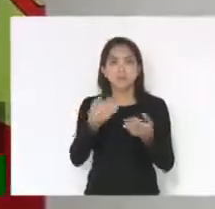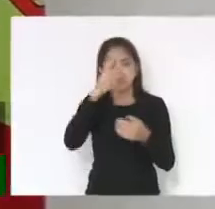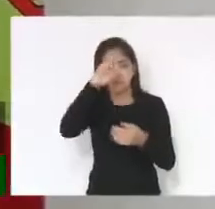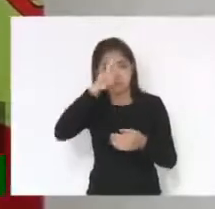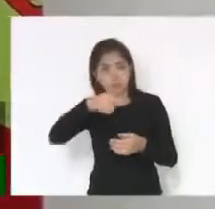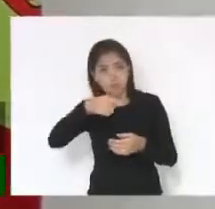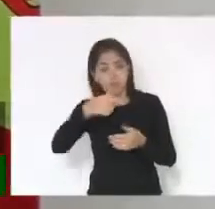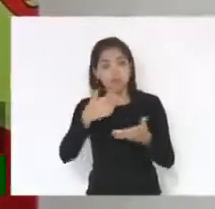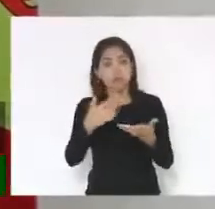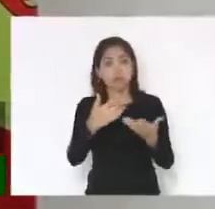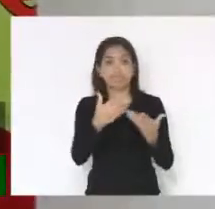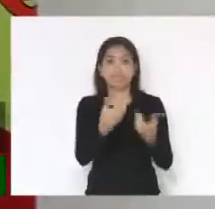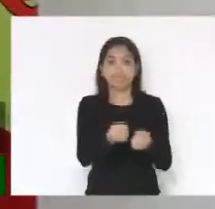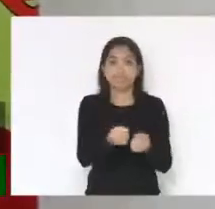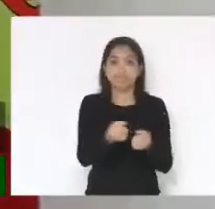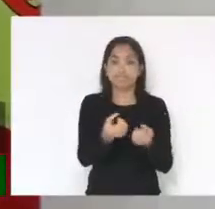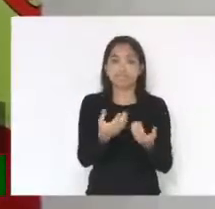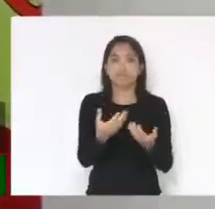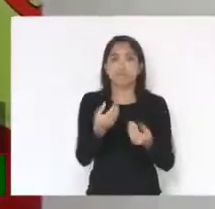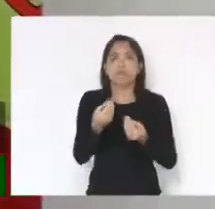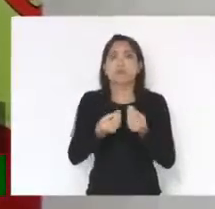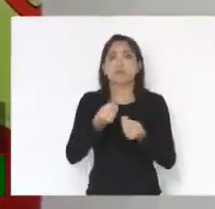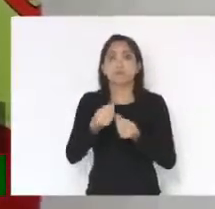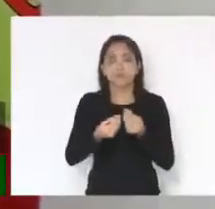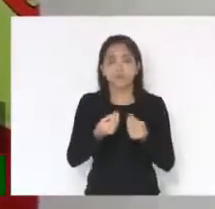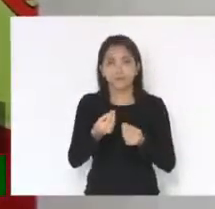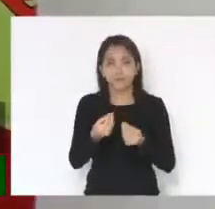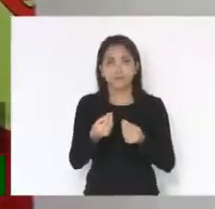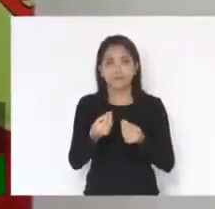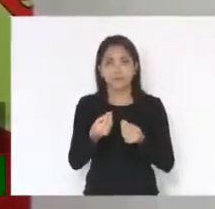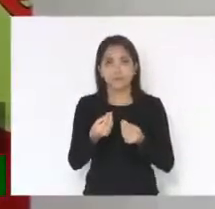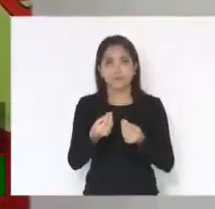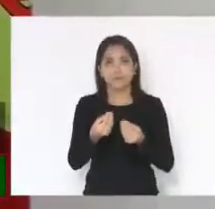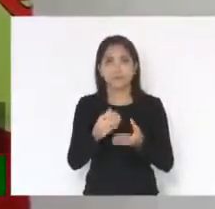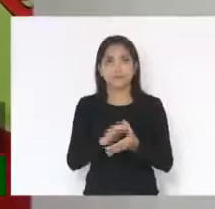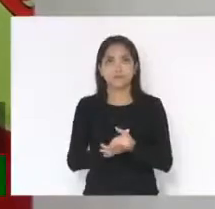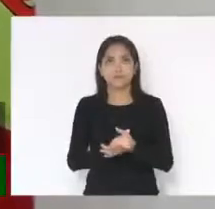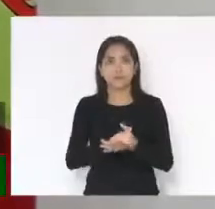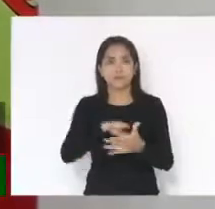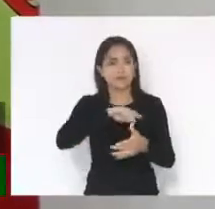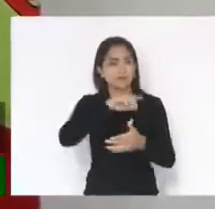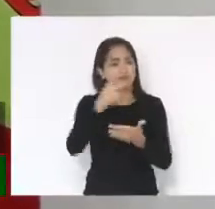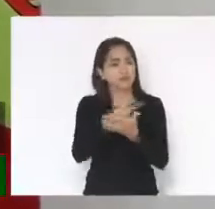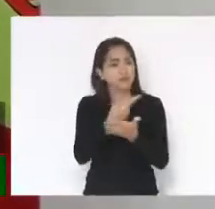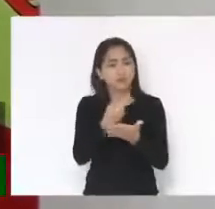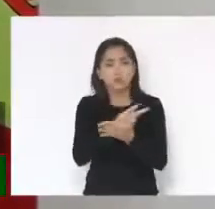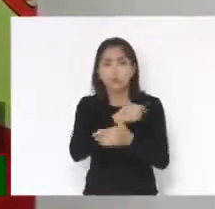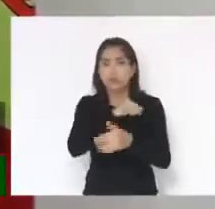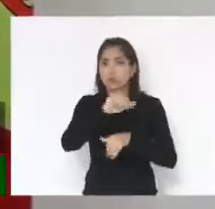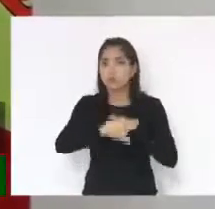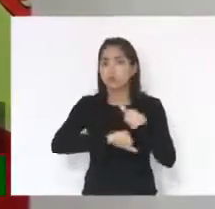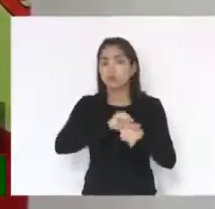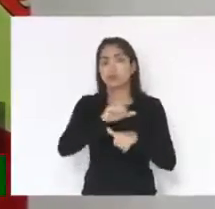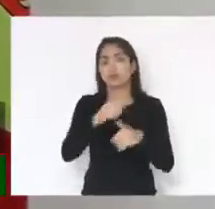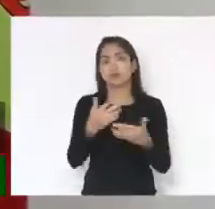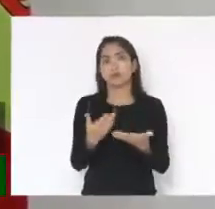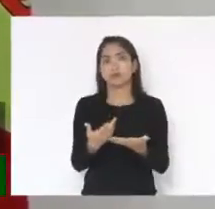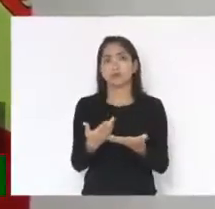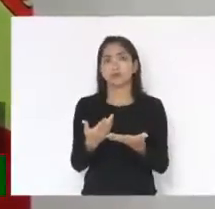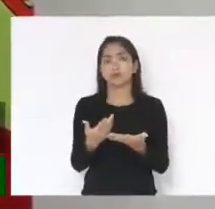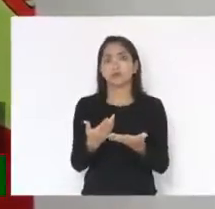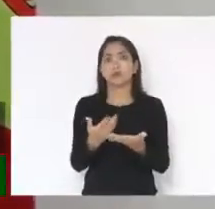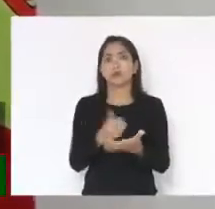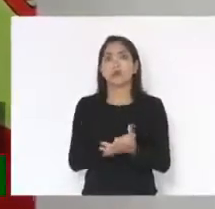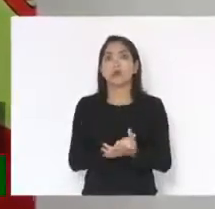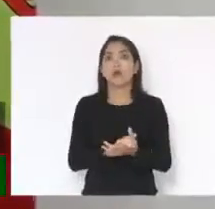receberam. Como pode acontecer isso? A carroça na frente dos bois. Não dá para entender. A reforma